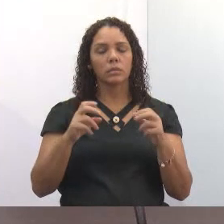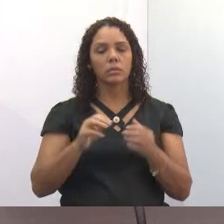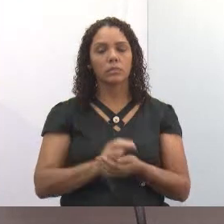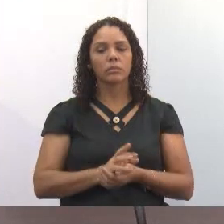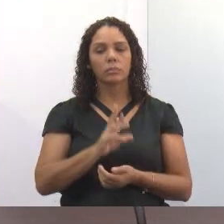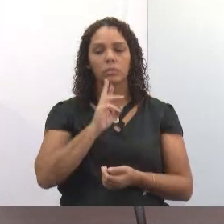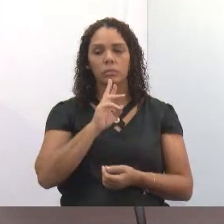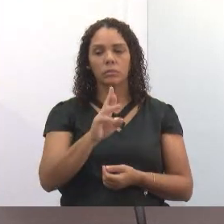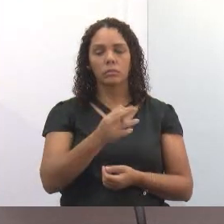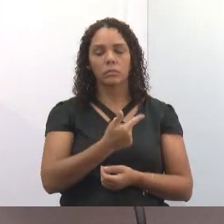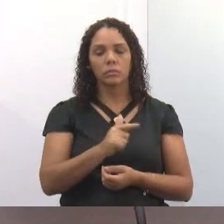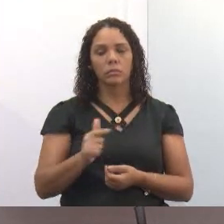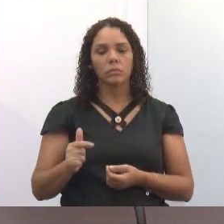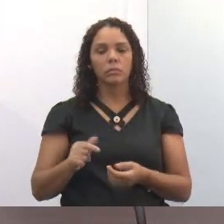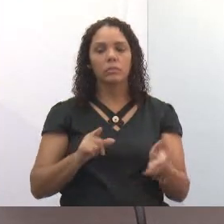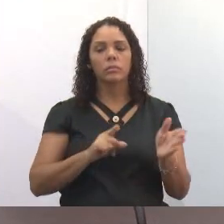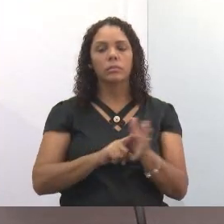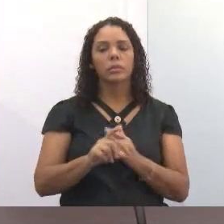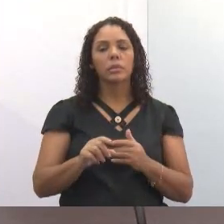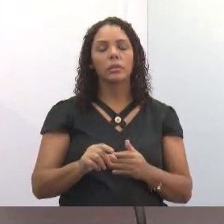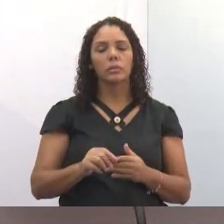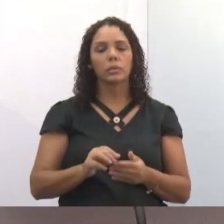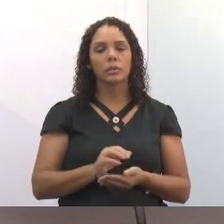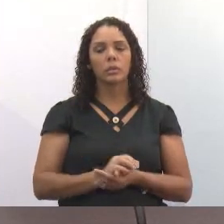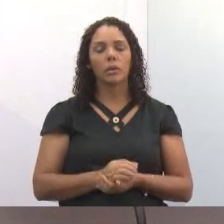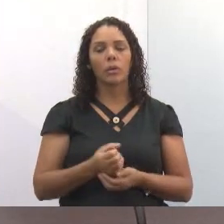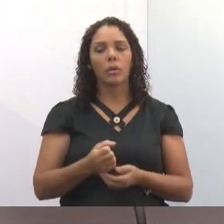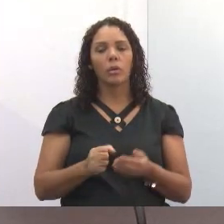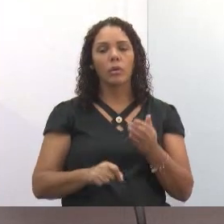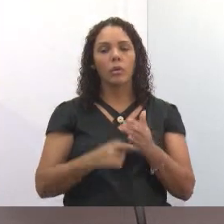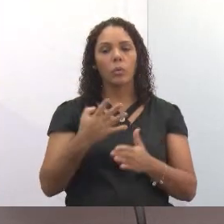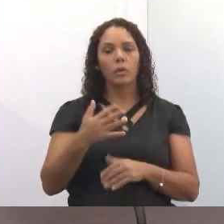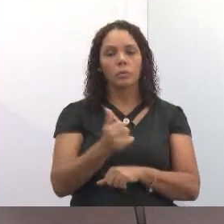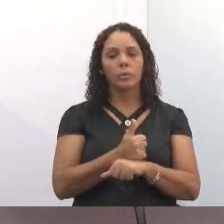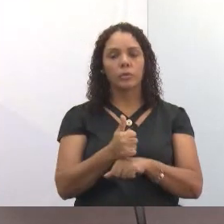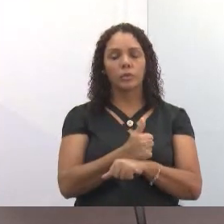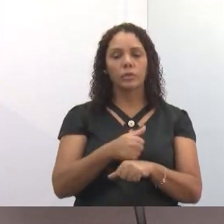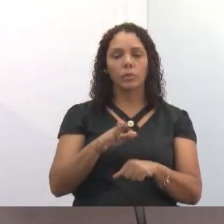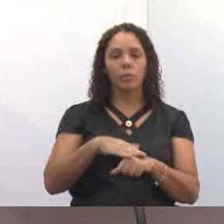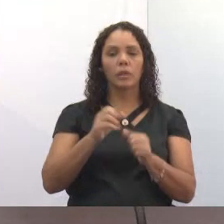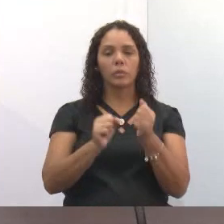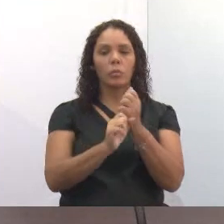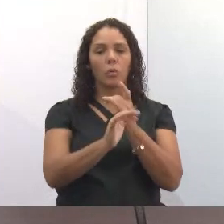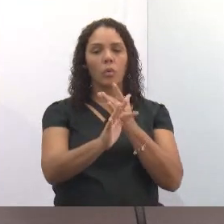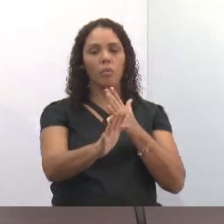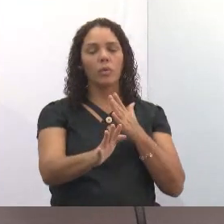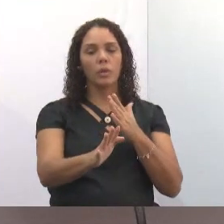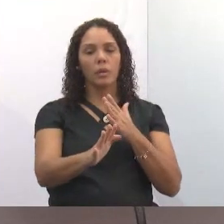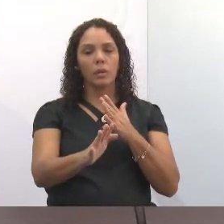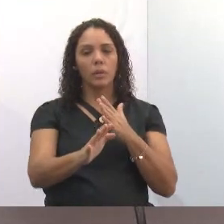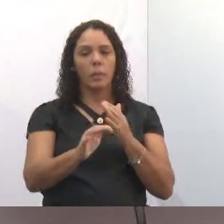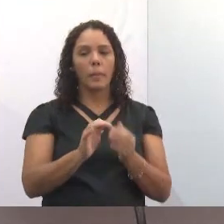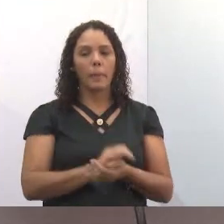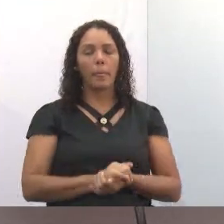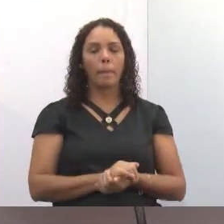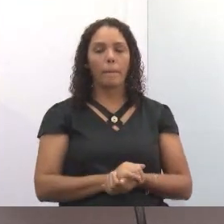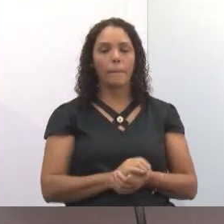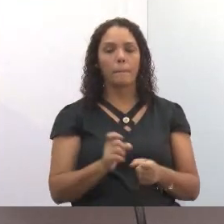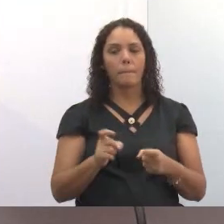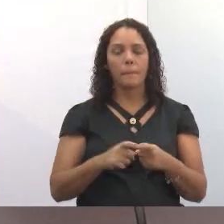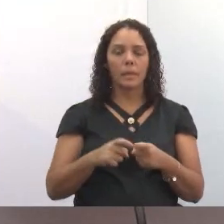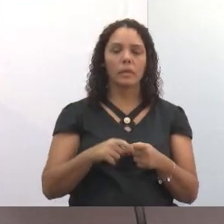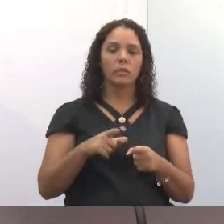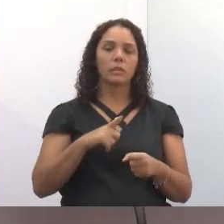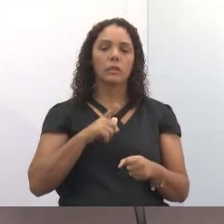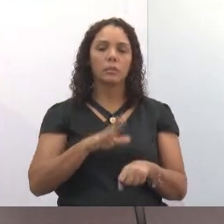prejudicado? Pergunta 1.6. Quais especialidades apresentam maior fila de espera no atendimento SUS em Jacareí?